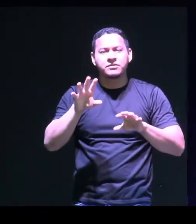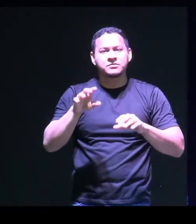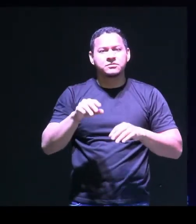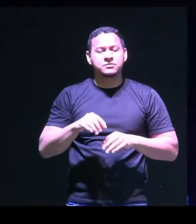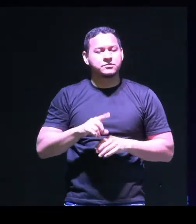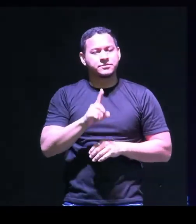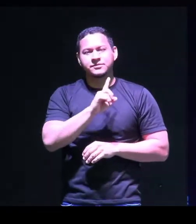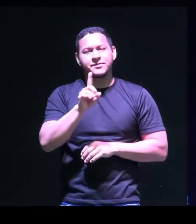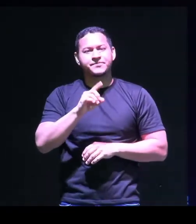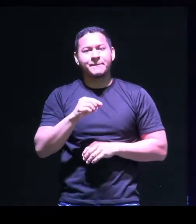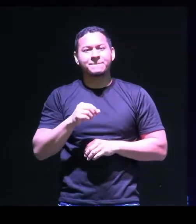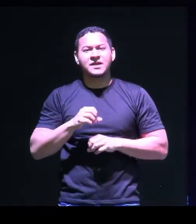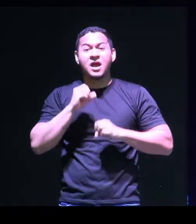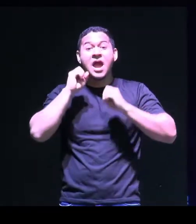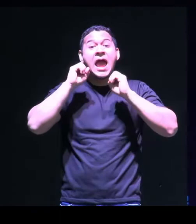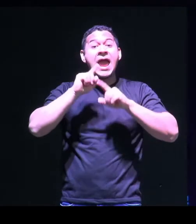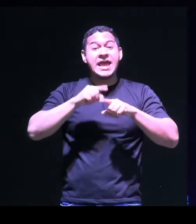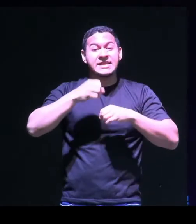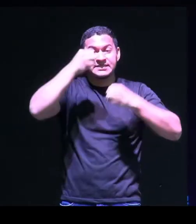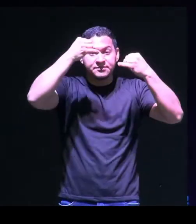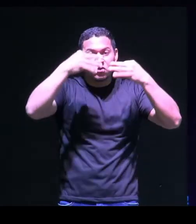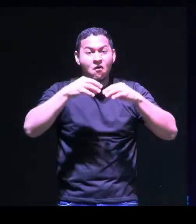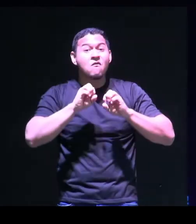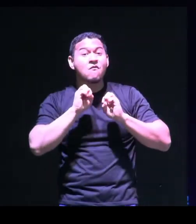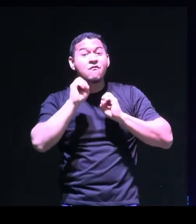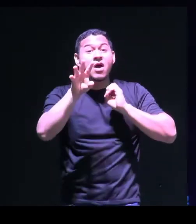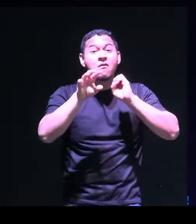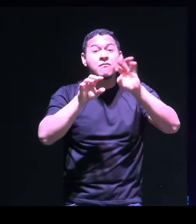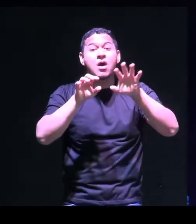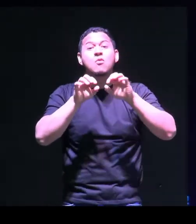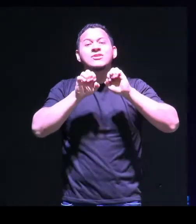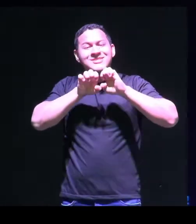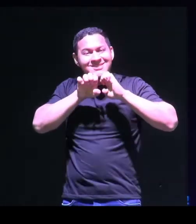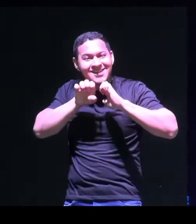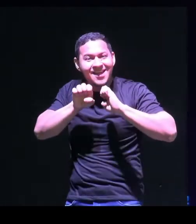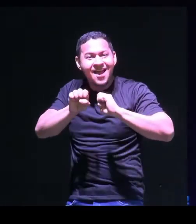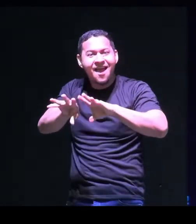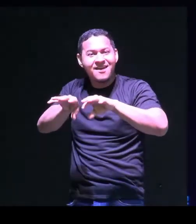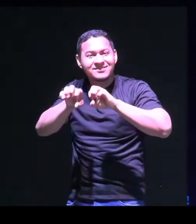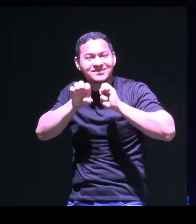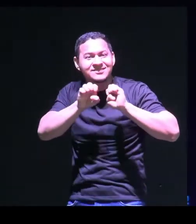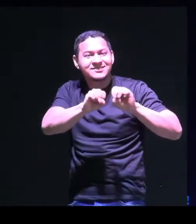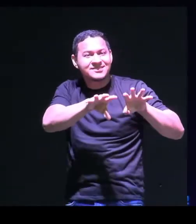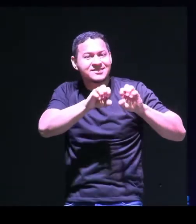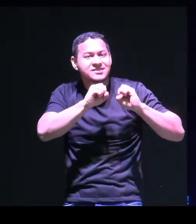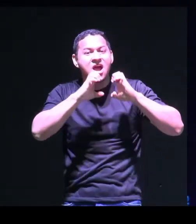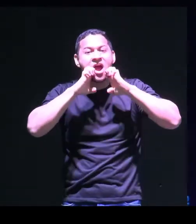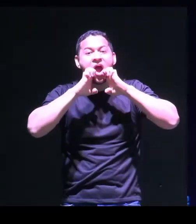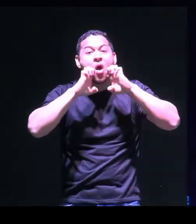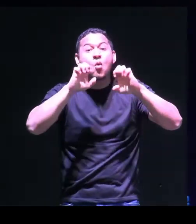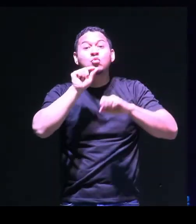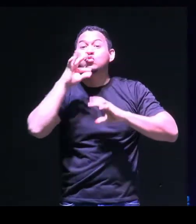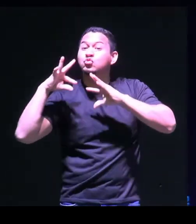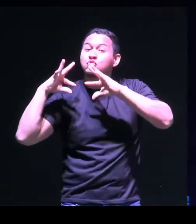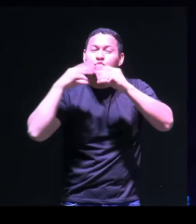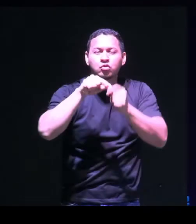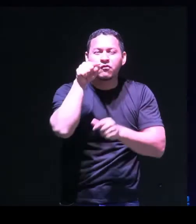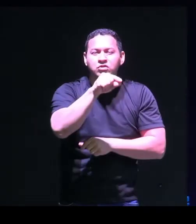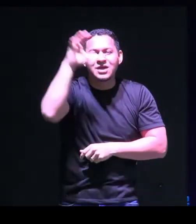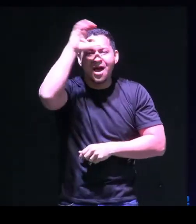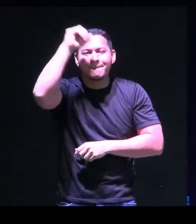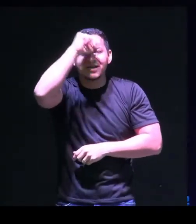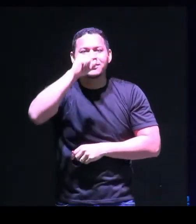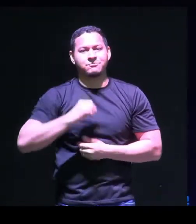valer. Corram e execute as ordens que ele mandou. Se você está preparado, significa que você está fazendo